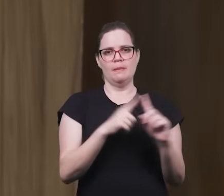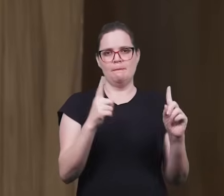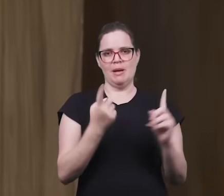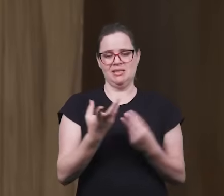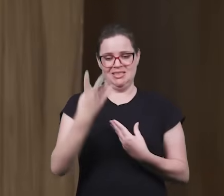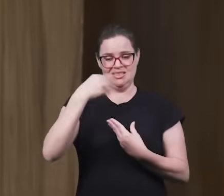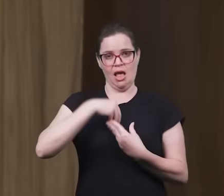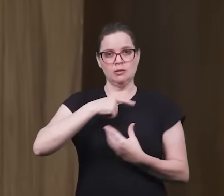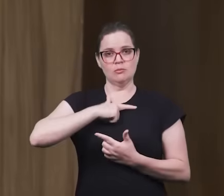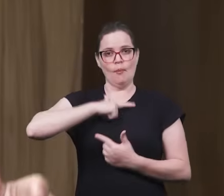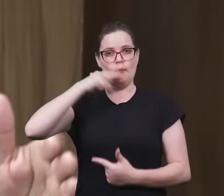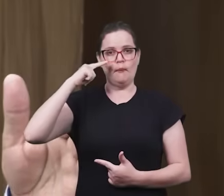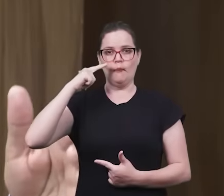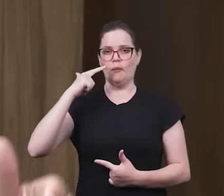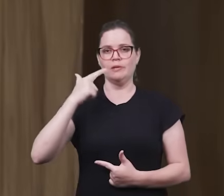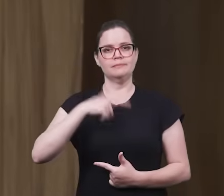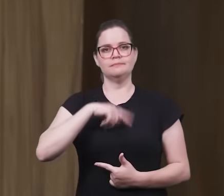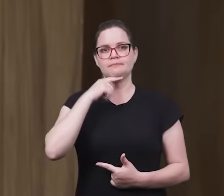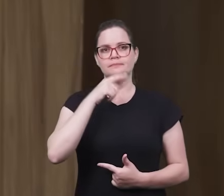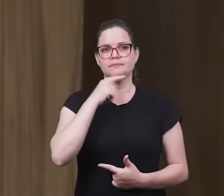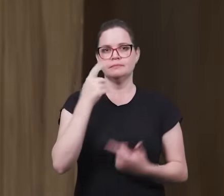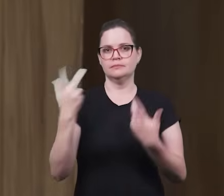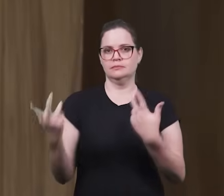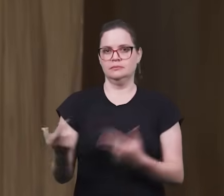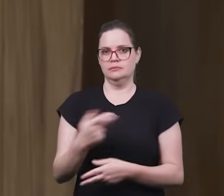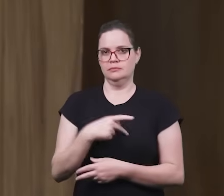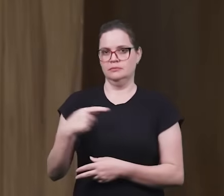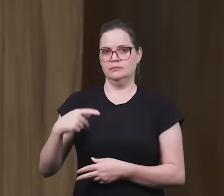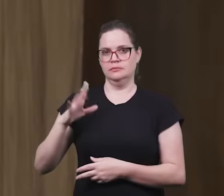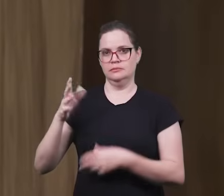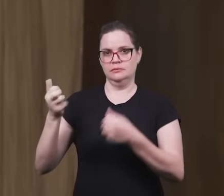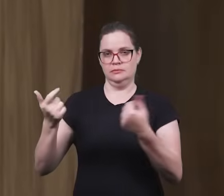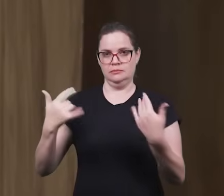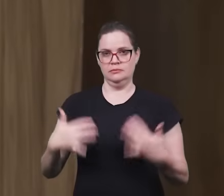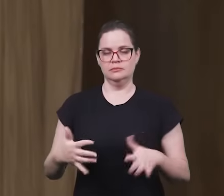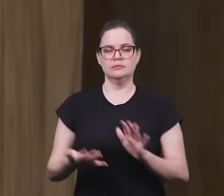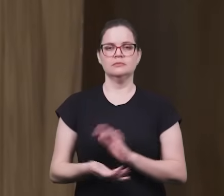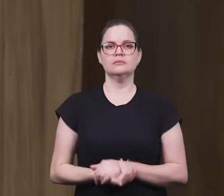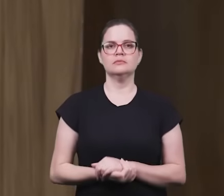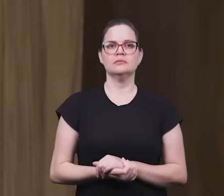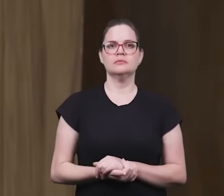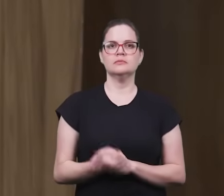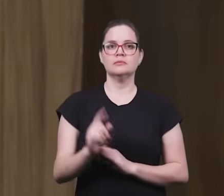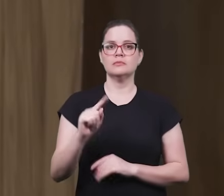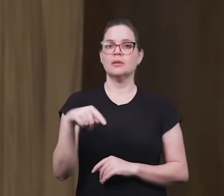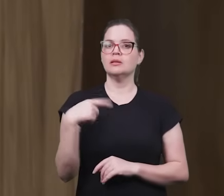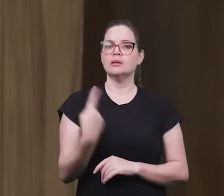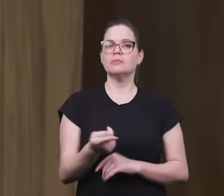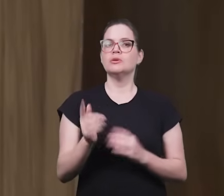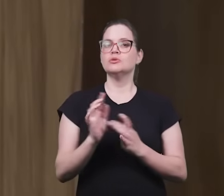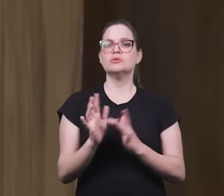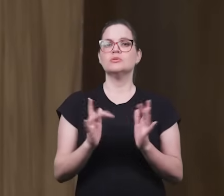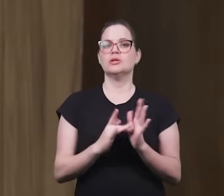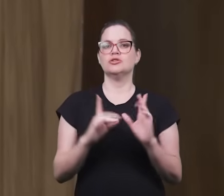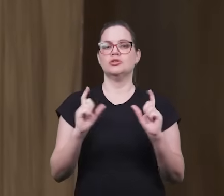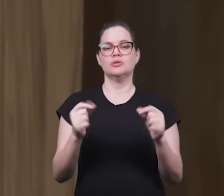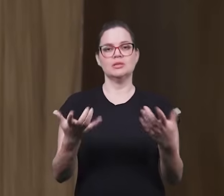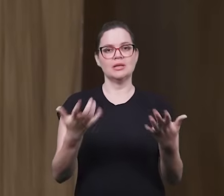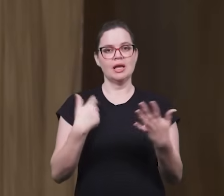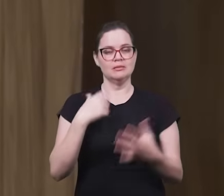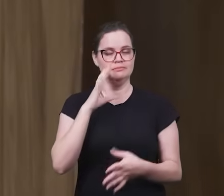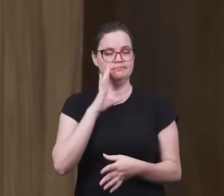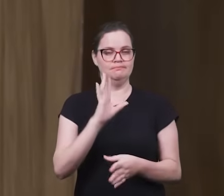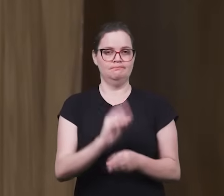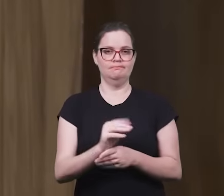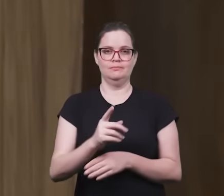ou somos. Isso foi abordado aqui pelos pastores. Depois, o Senhor Jesus quer que